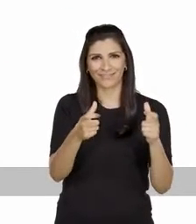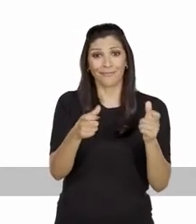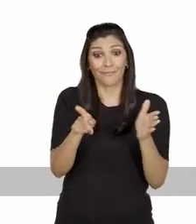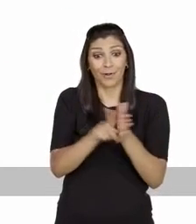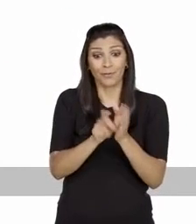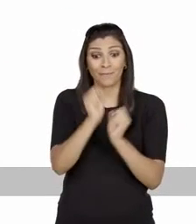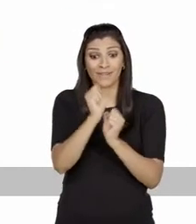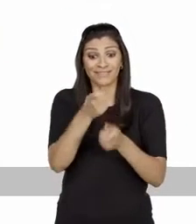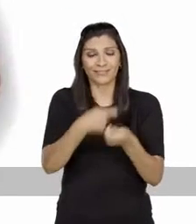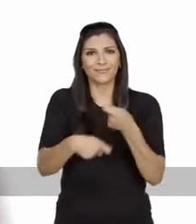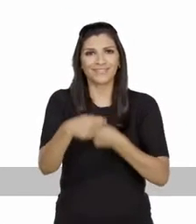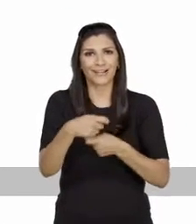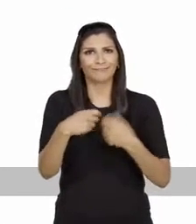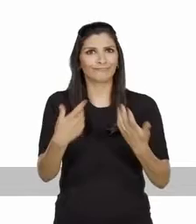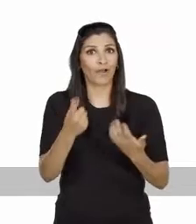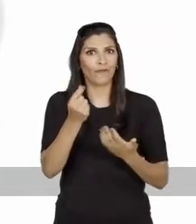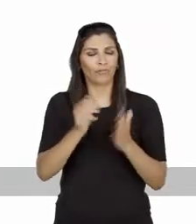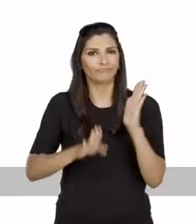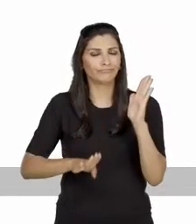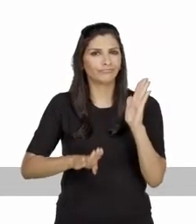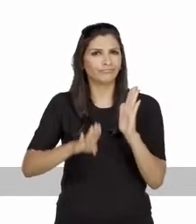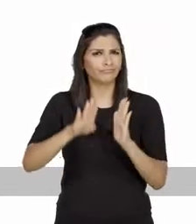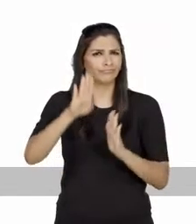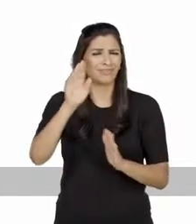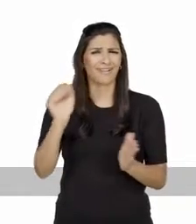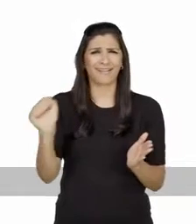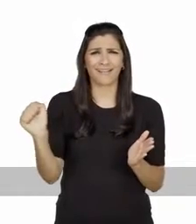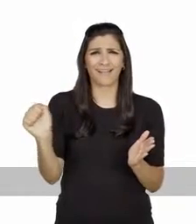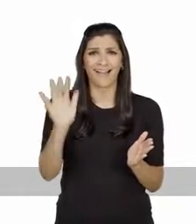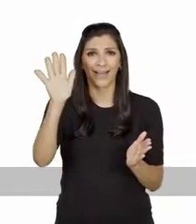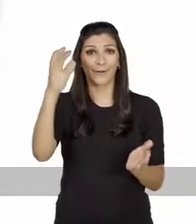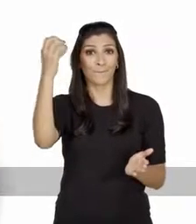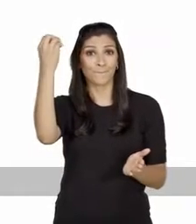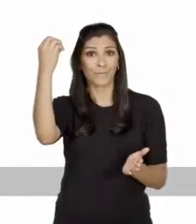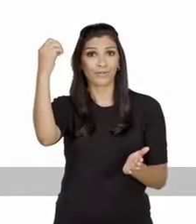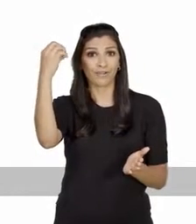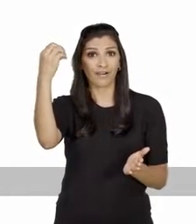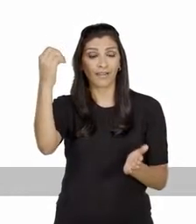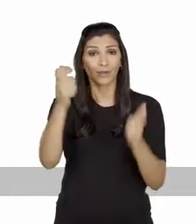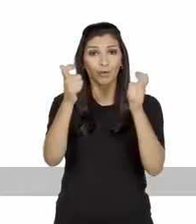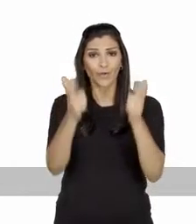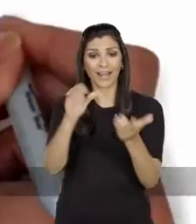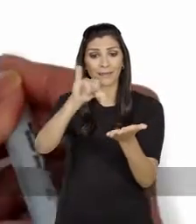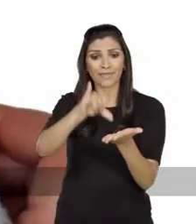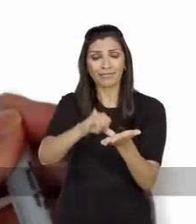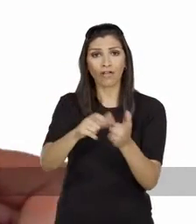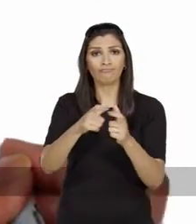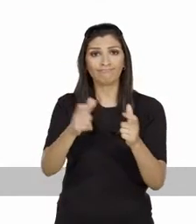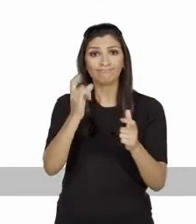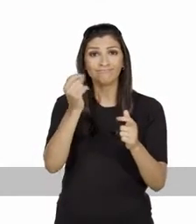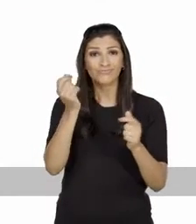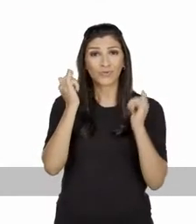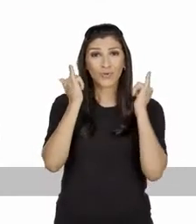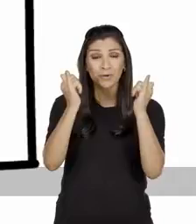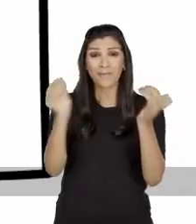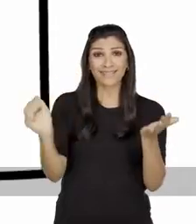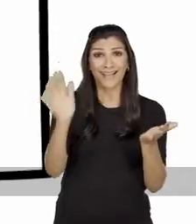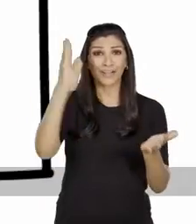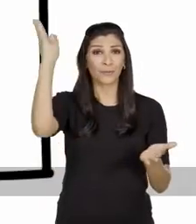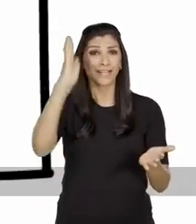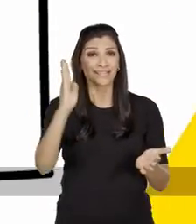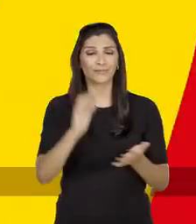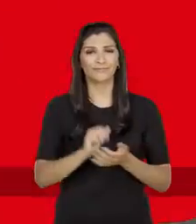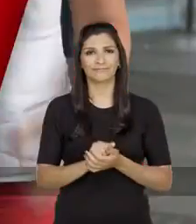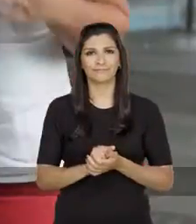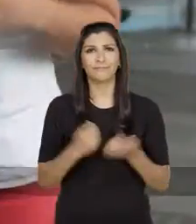das passagens para os empresários. Aí o preço cresceu, cresceu e Porto Alegre virou a capital com a passagem mais cara